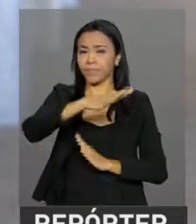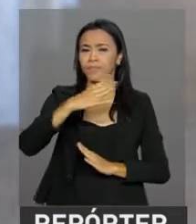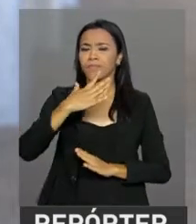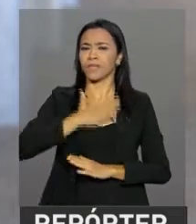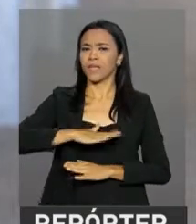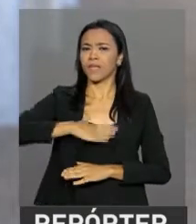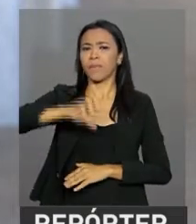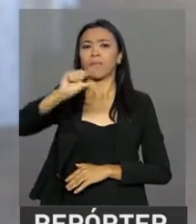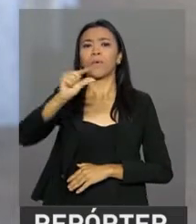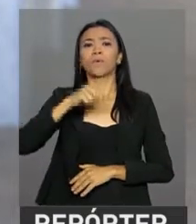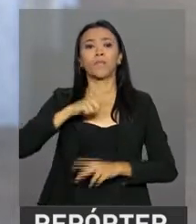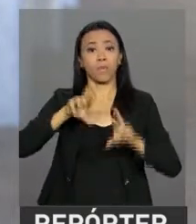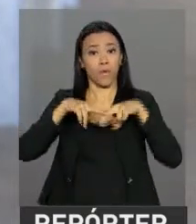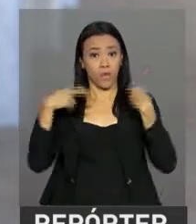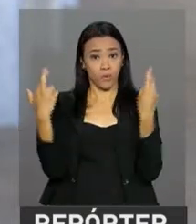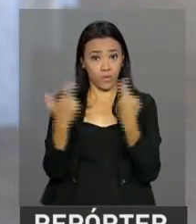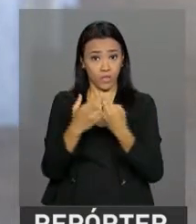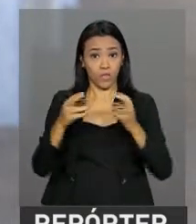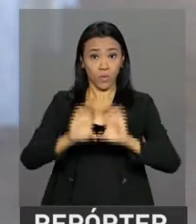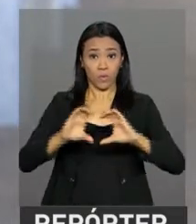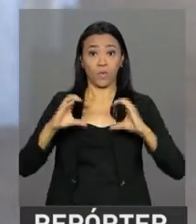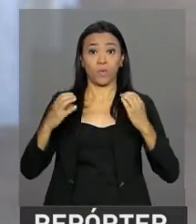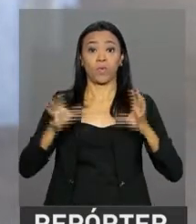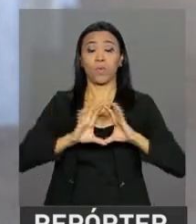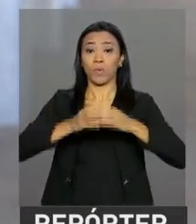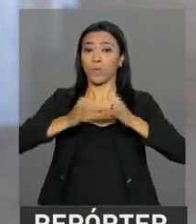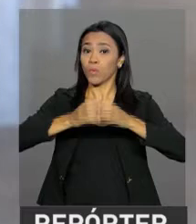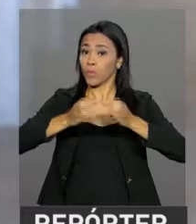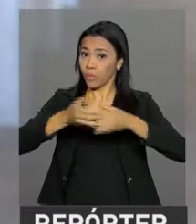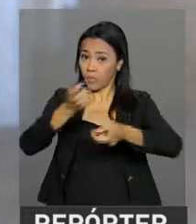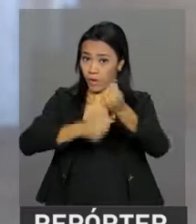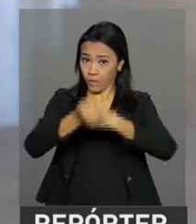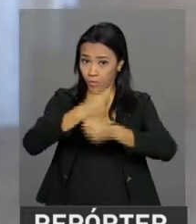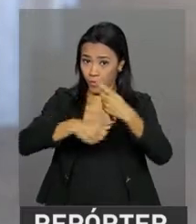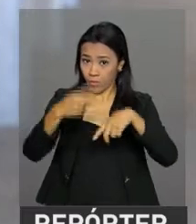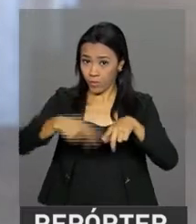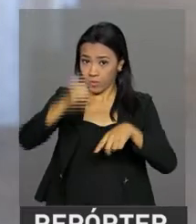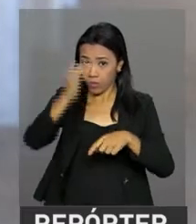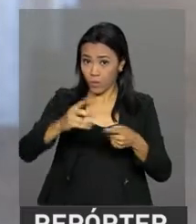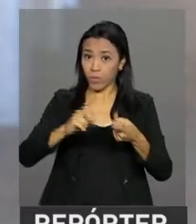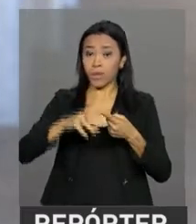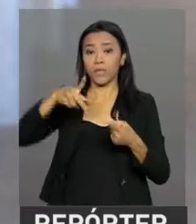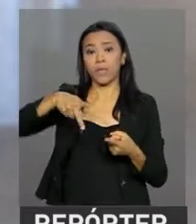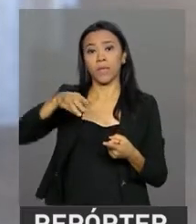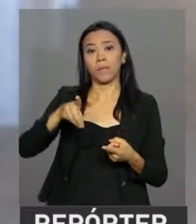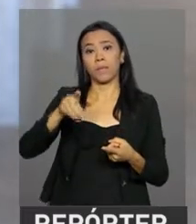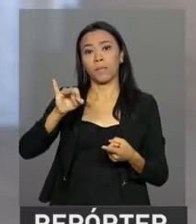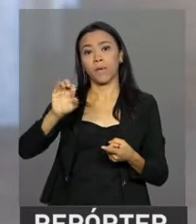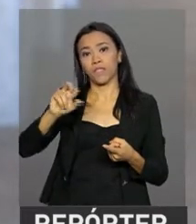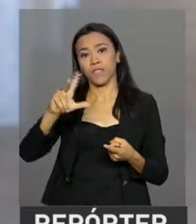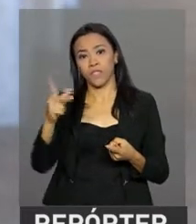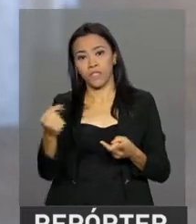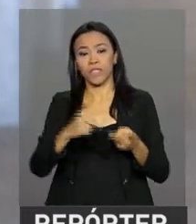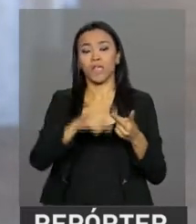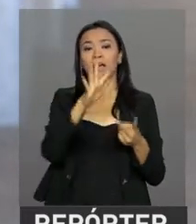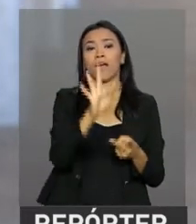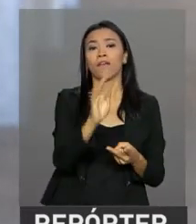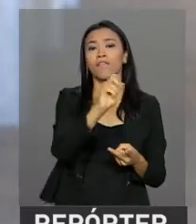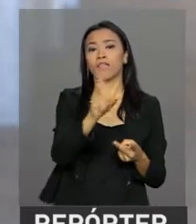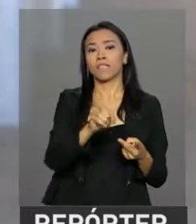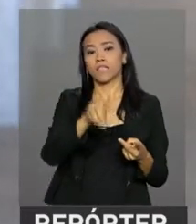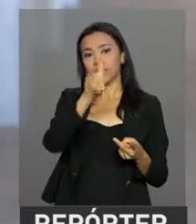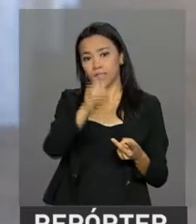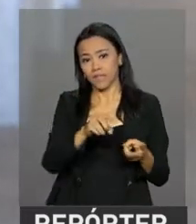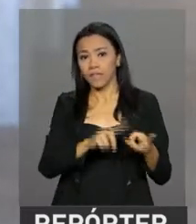reunião com a equipe econômica do governo participam o ministro chefe da casa civil eliseu padilha o ministro da fazenda henrique meirelles eo ministro